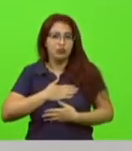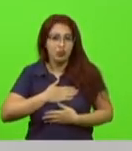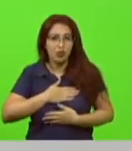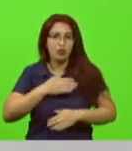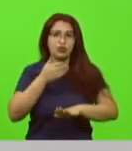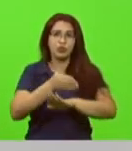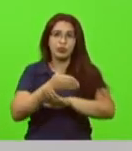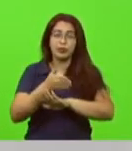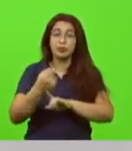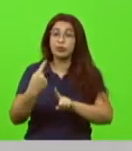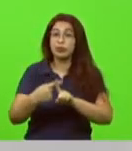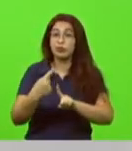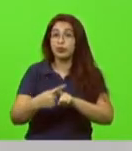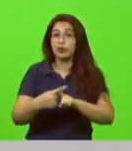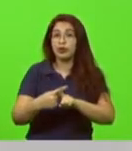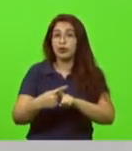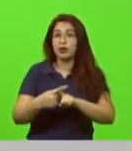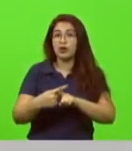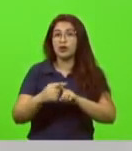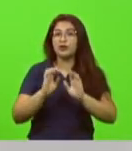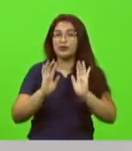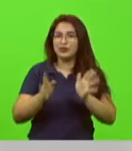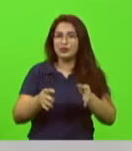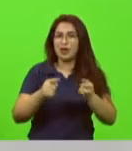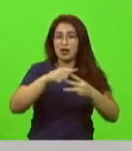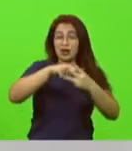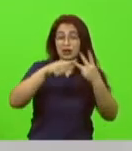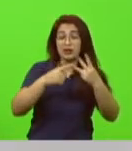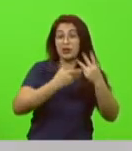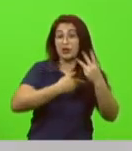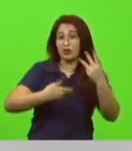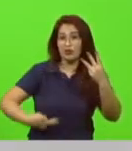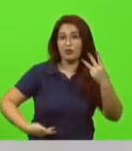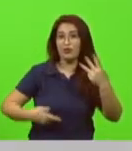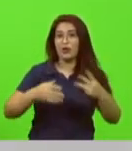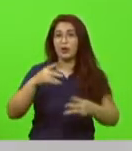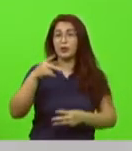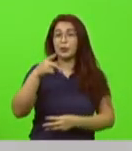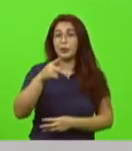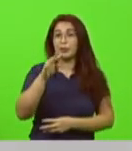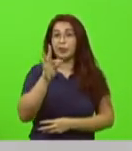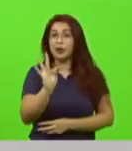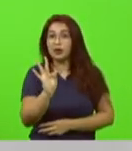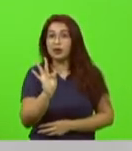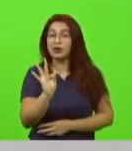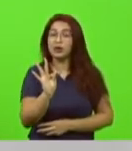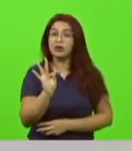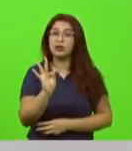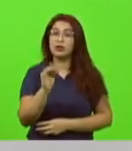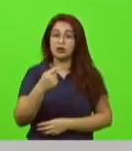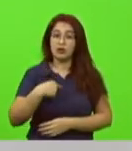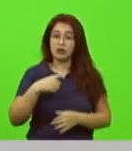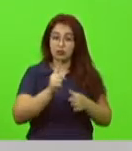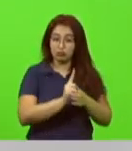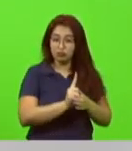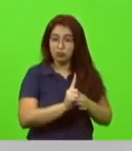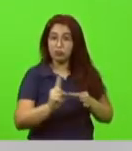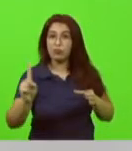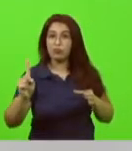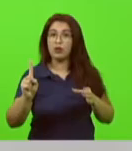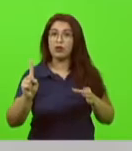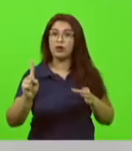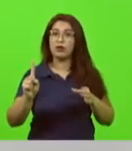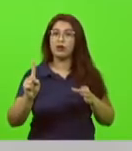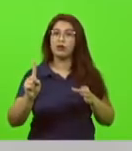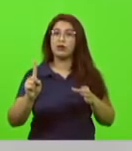3 governos no Partido de Trabalhadores em Gaspar, eu saí de lá com no último